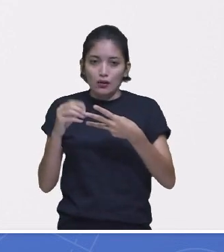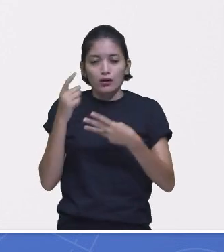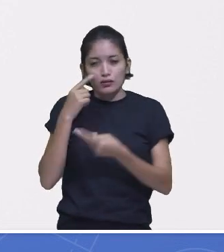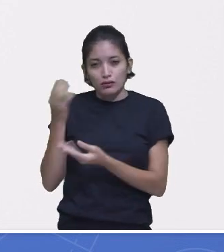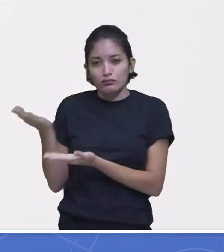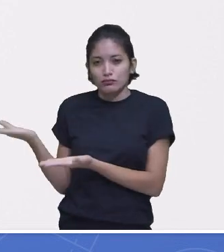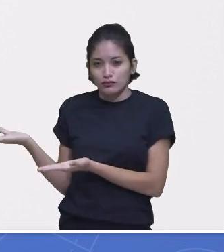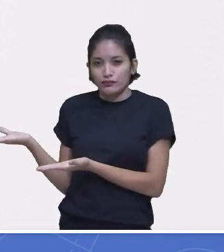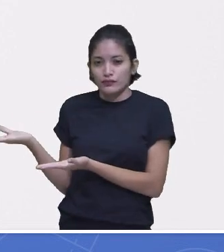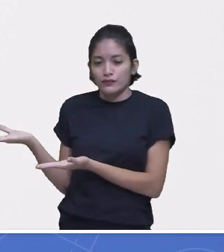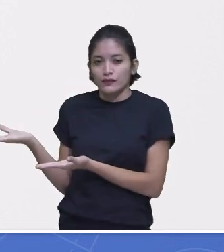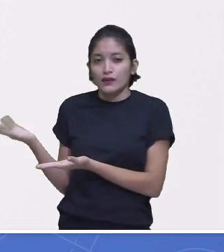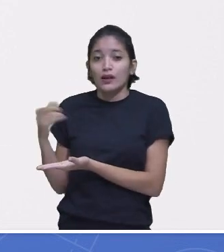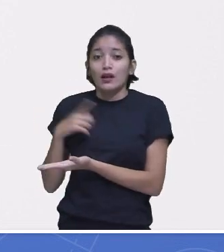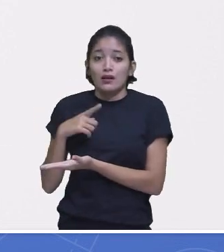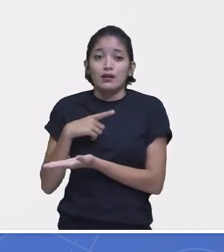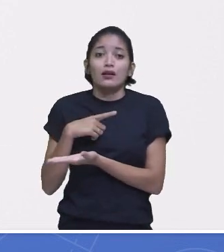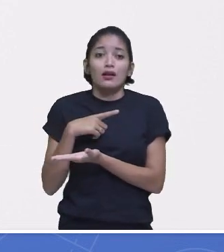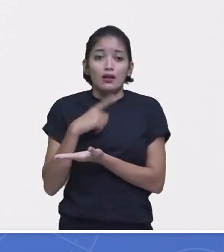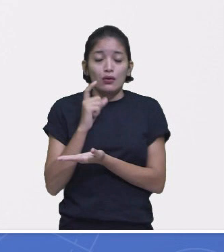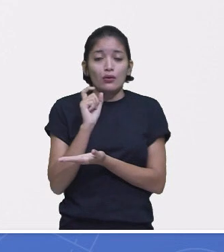são compostas pelas seguintes